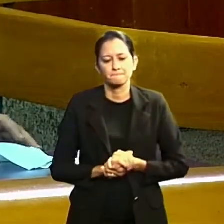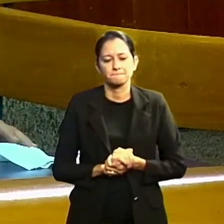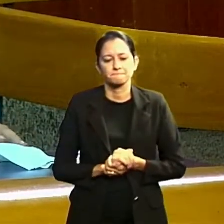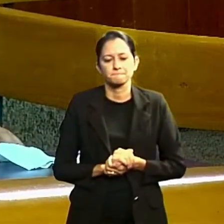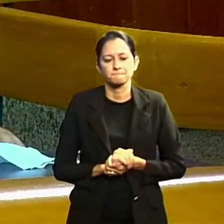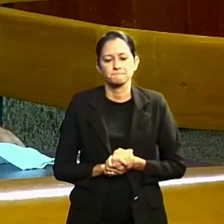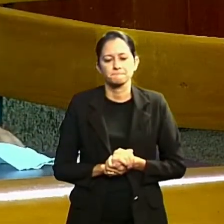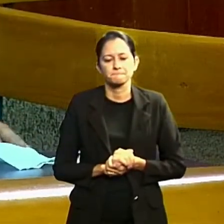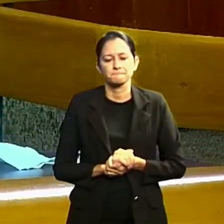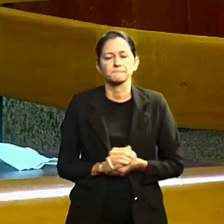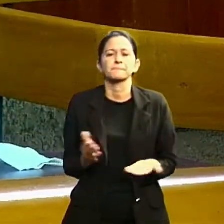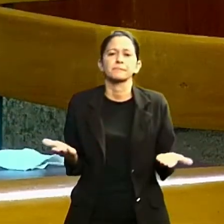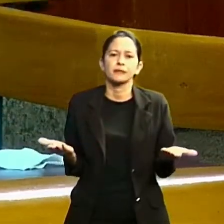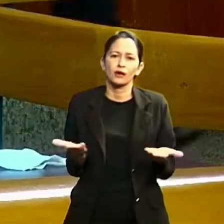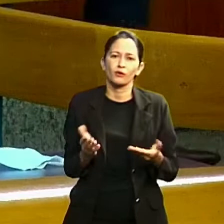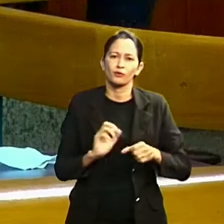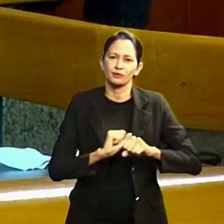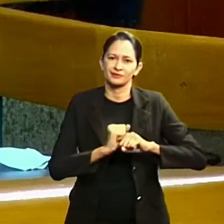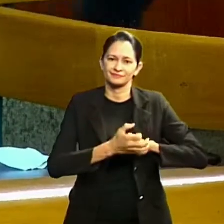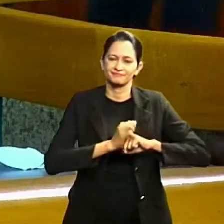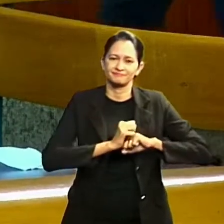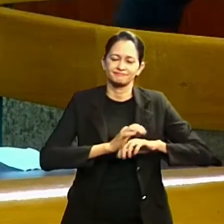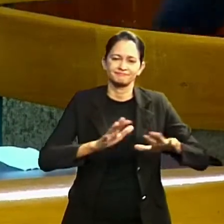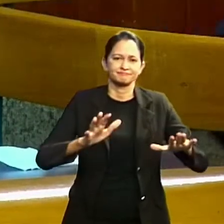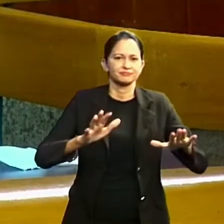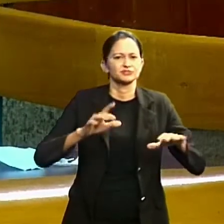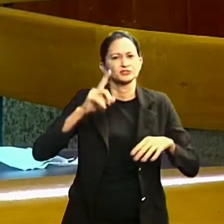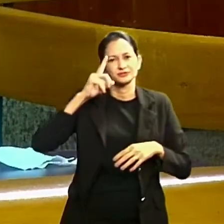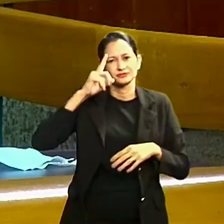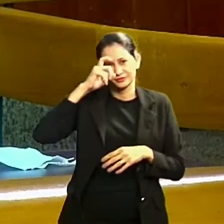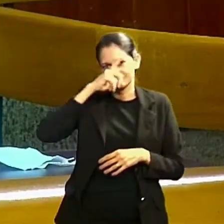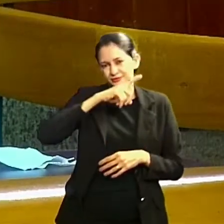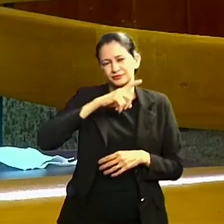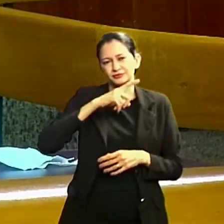Nós passamos um momento muito difícil agora, pela pandemia.